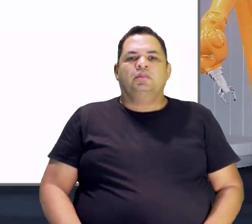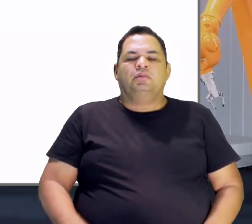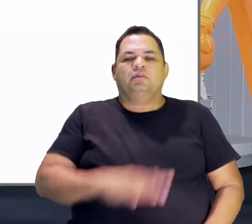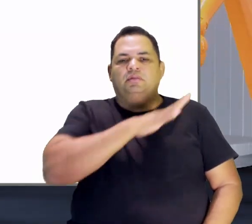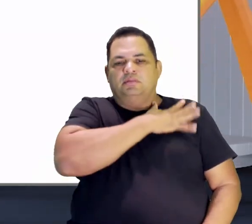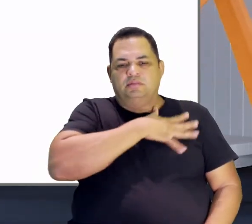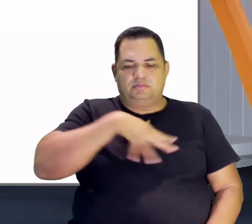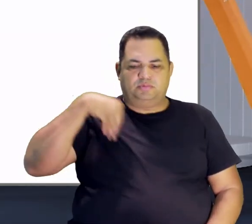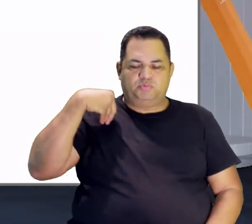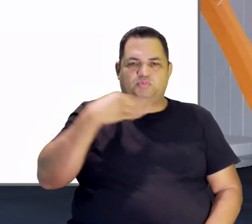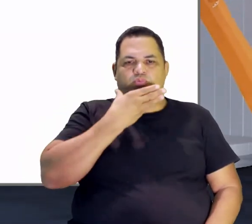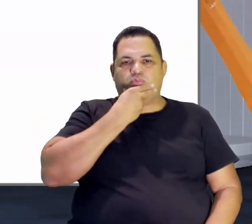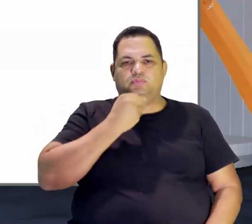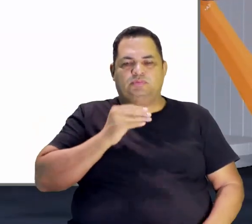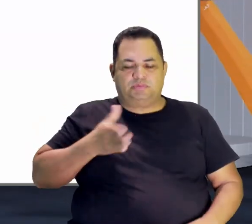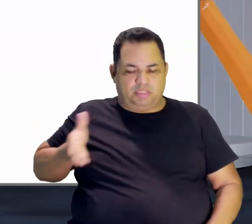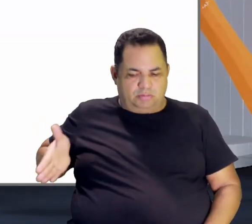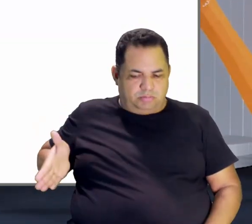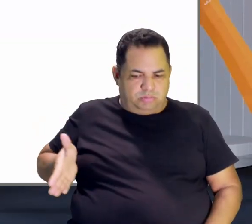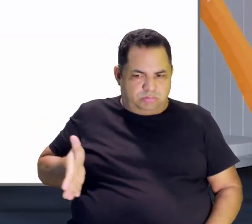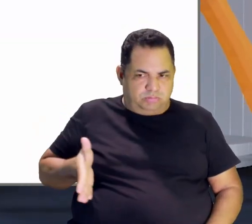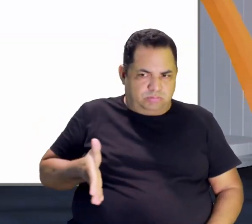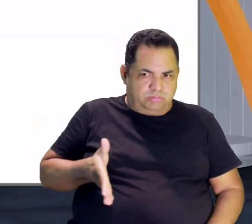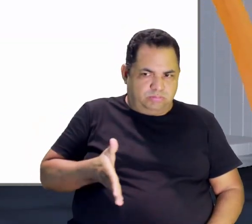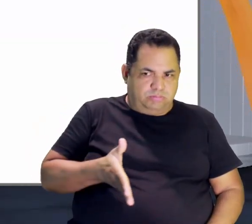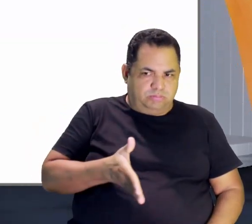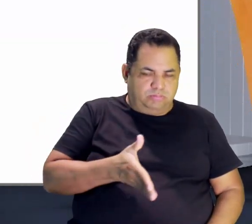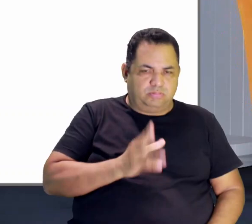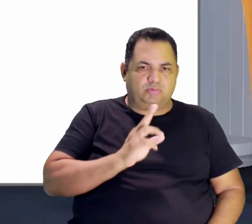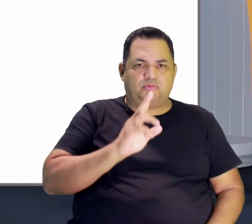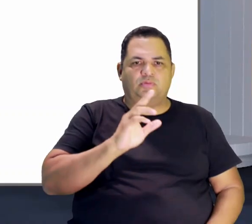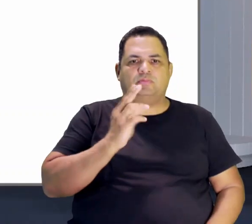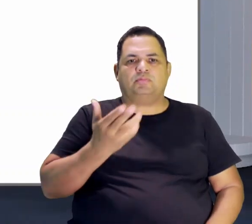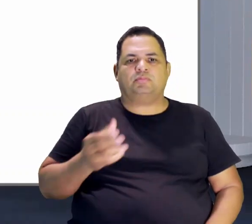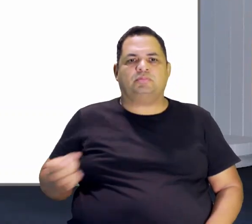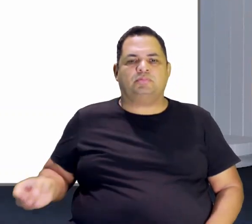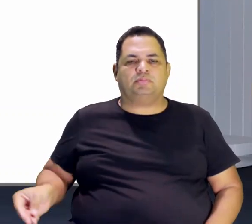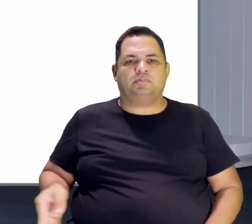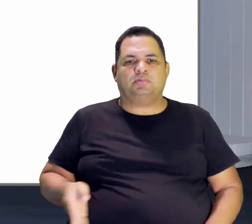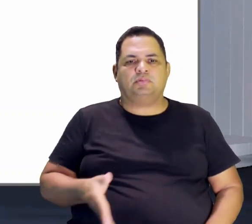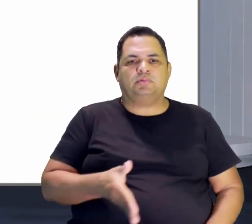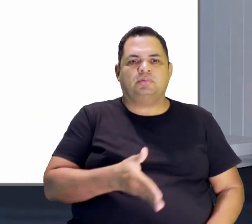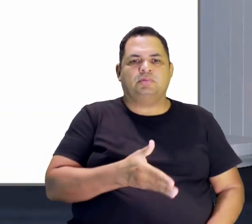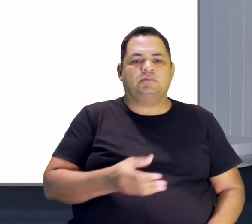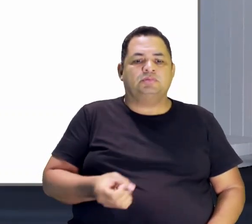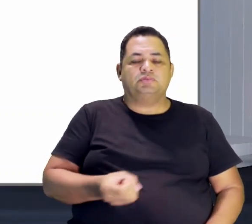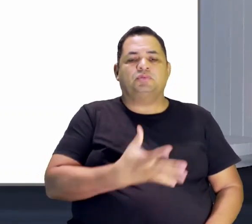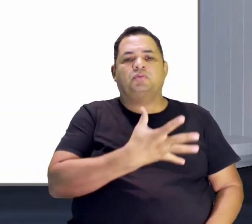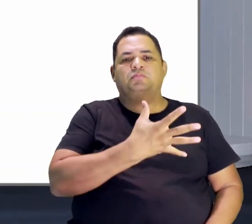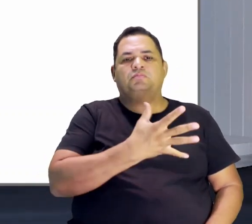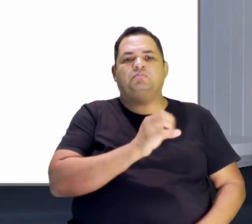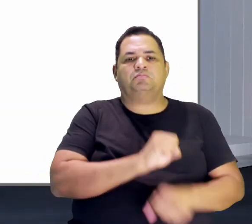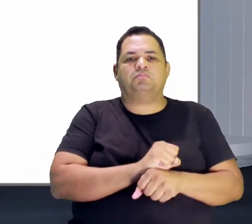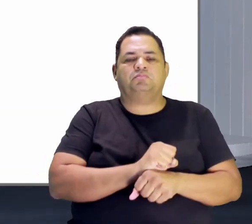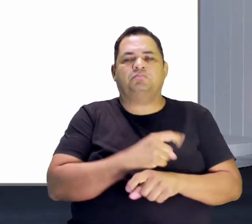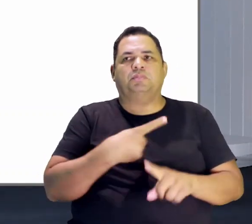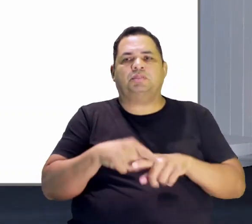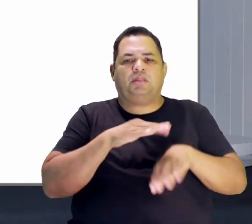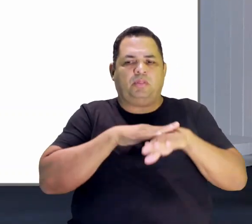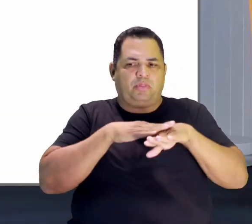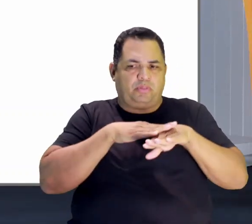Aristóteles, ele viu que você está empurrando alguma coisa, continua em movimento. Se você fizer isso bem devagarinho, aí você solta, praticamente para por causa do